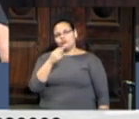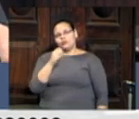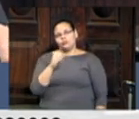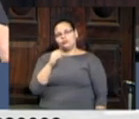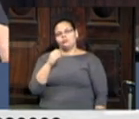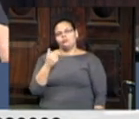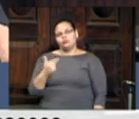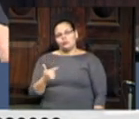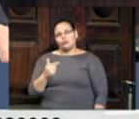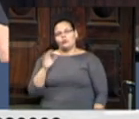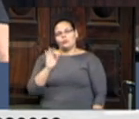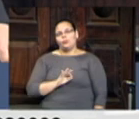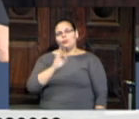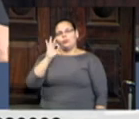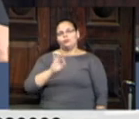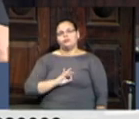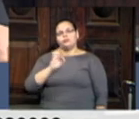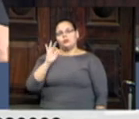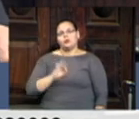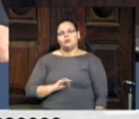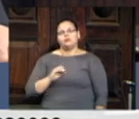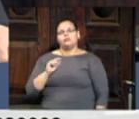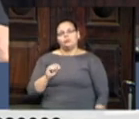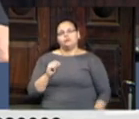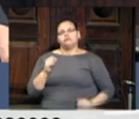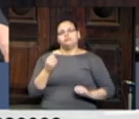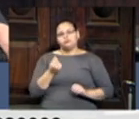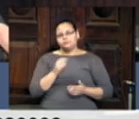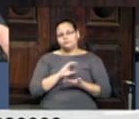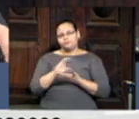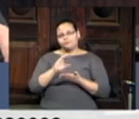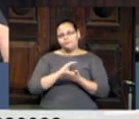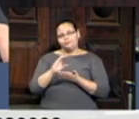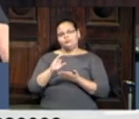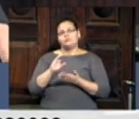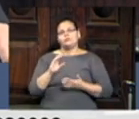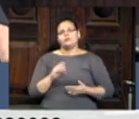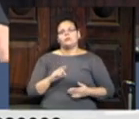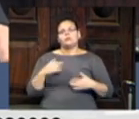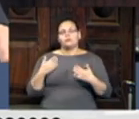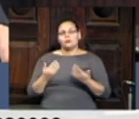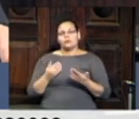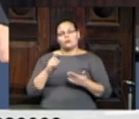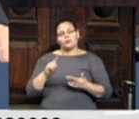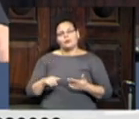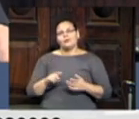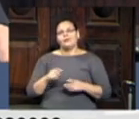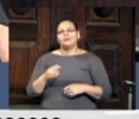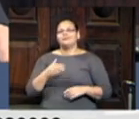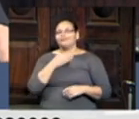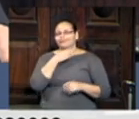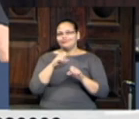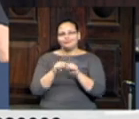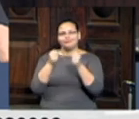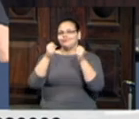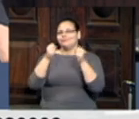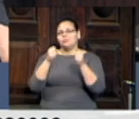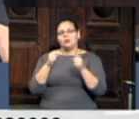202% de comprometimento da receita corrente líquida. Função do estouro desse